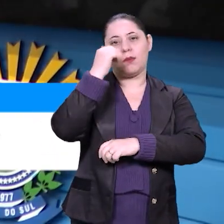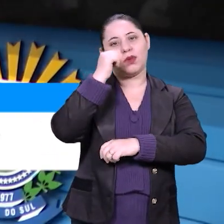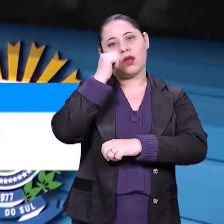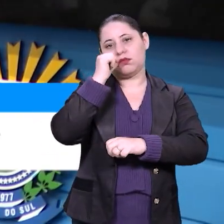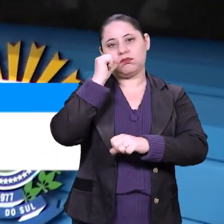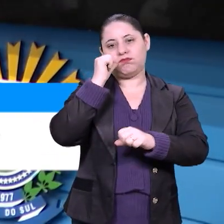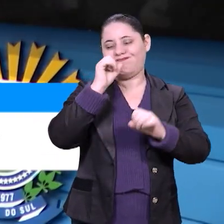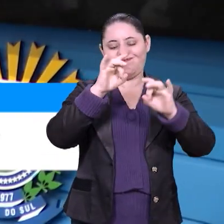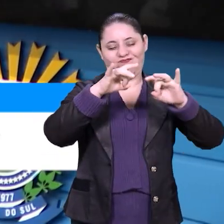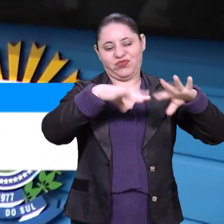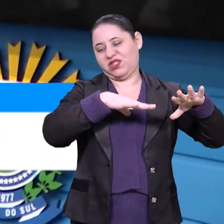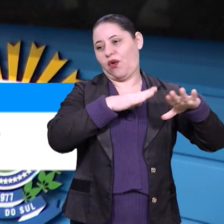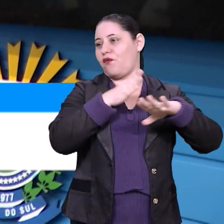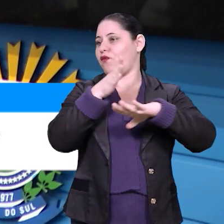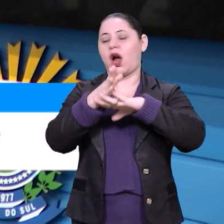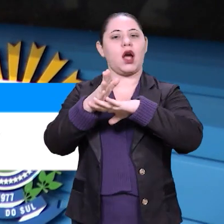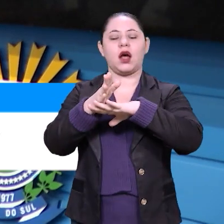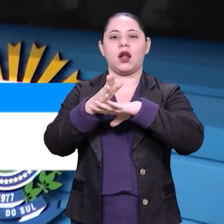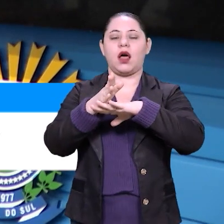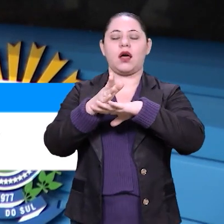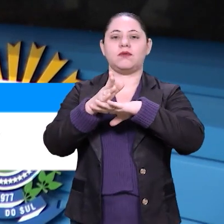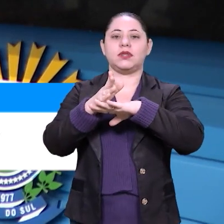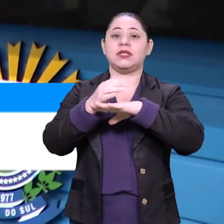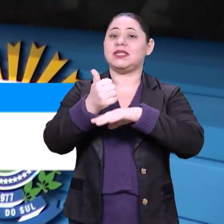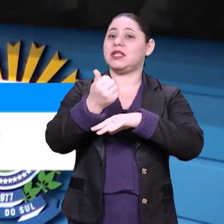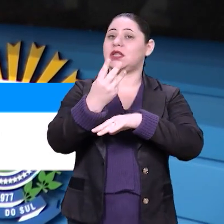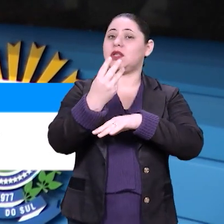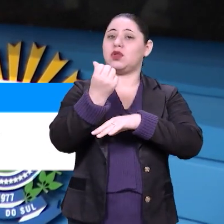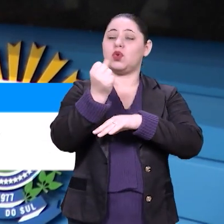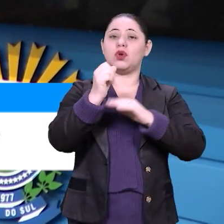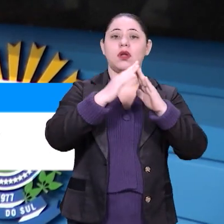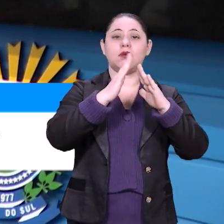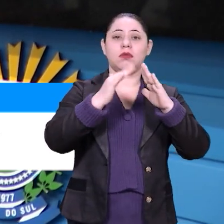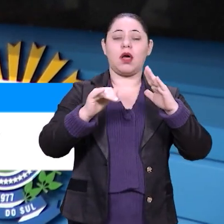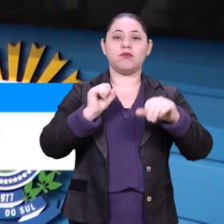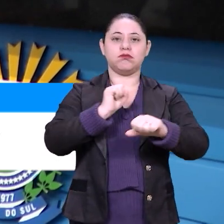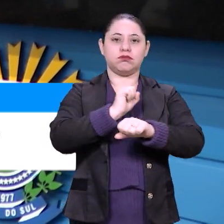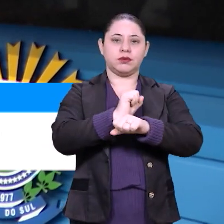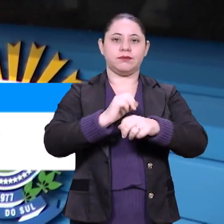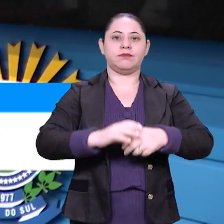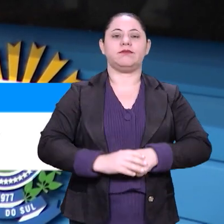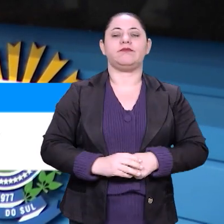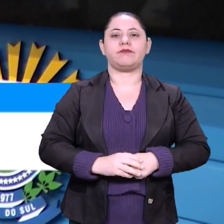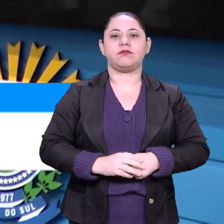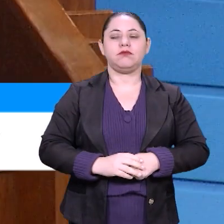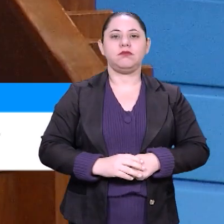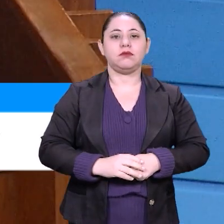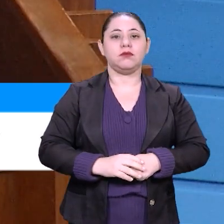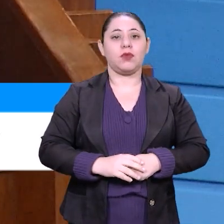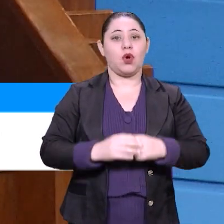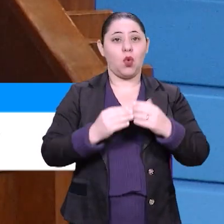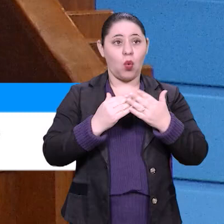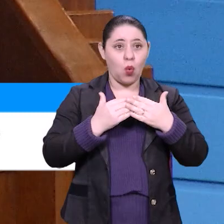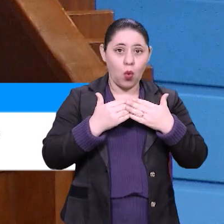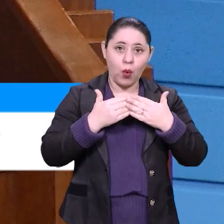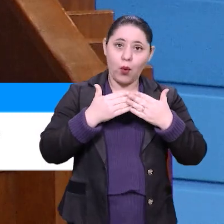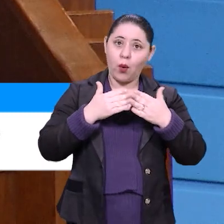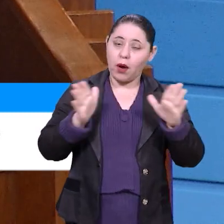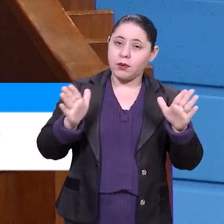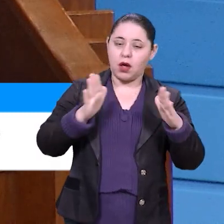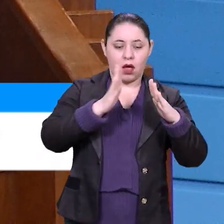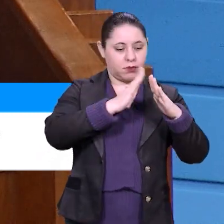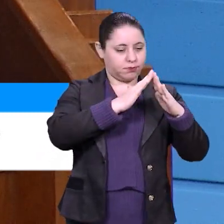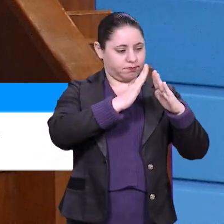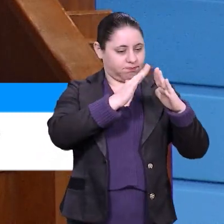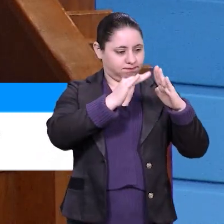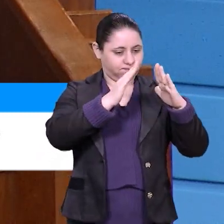40 mulheres deixaram de ser atendidas no CEPOL e 138 na Casa da Mulher Brasileira. Desde que foi